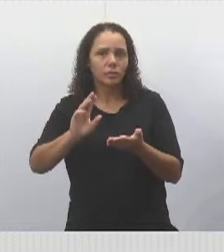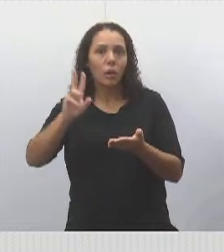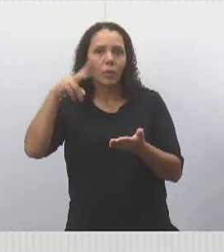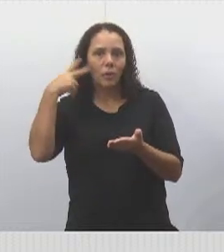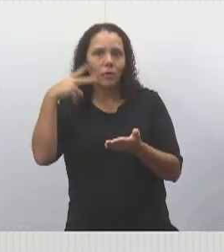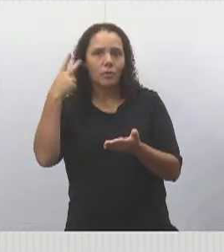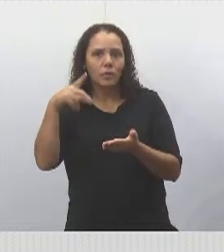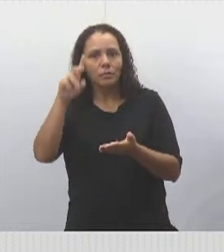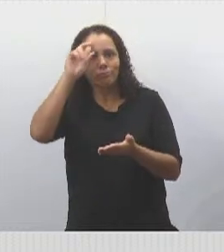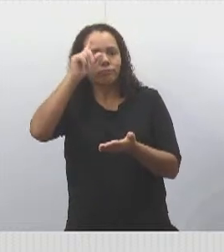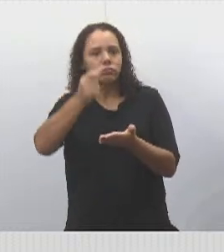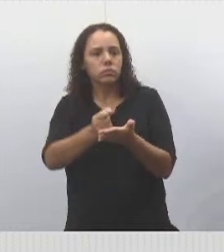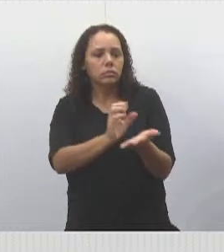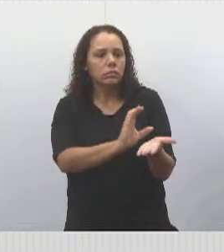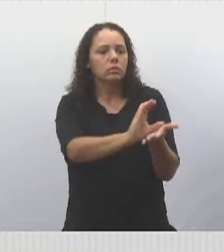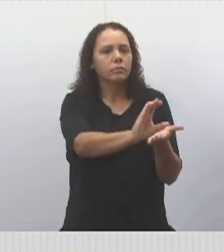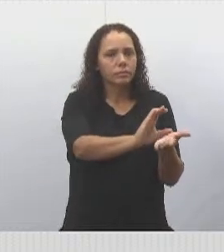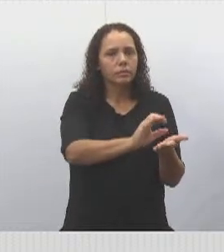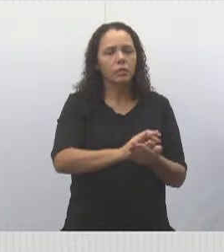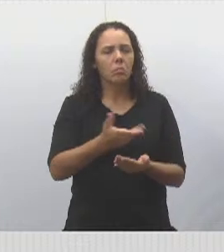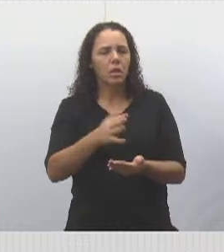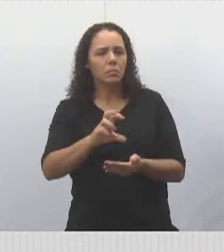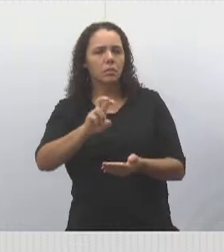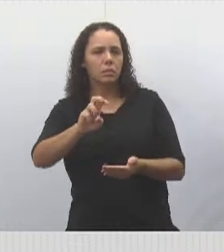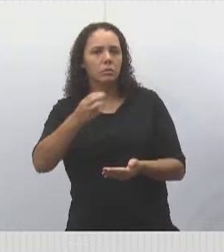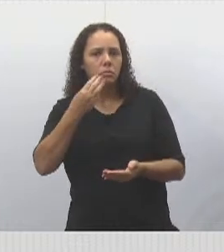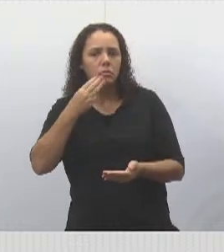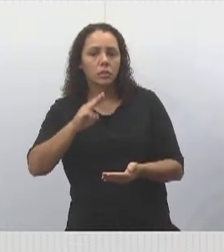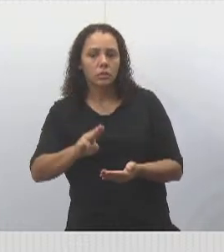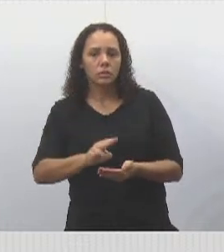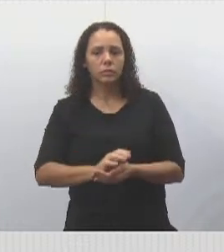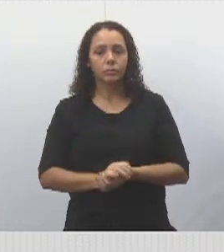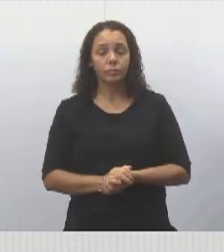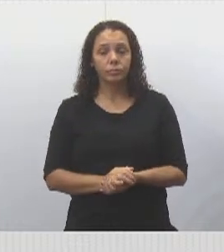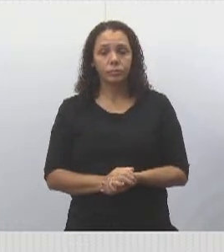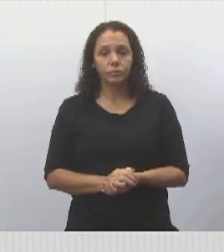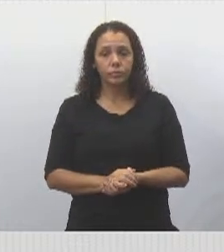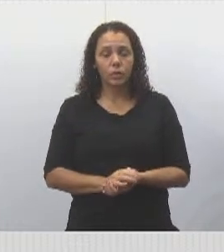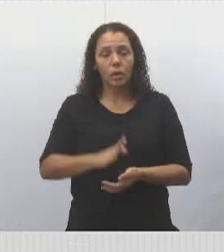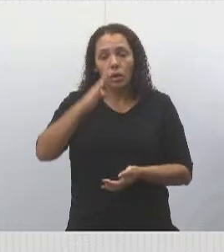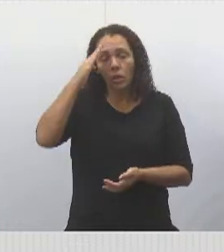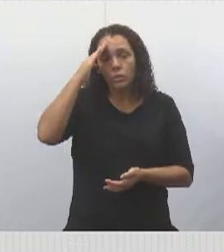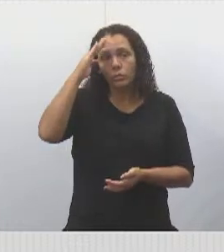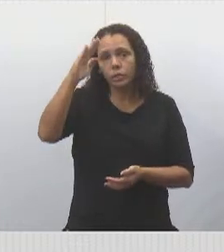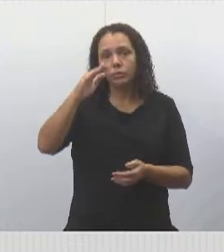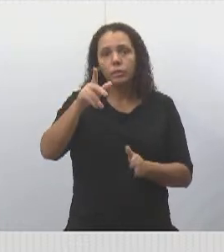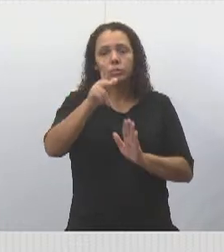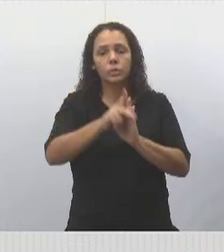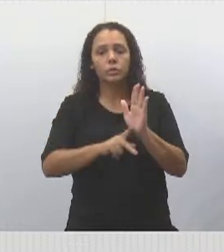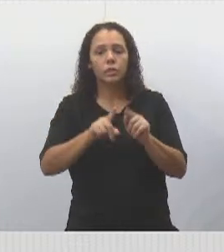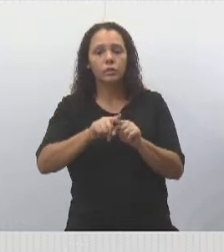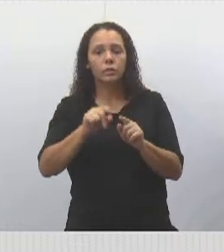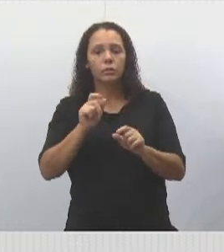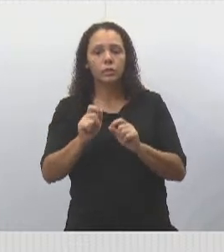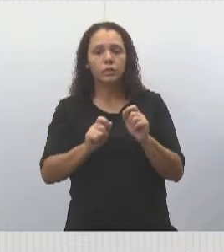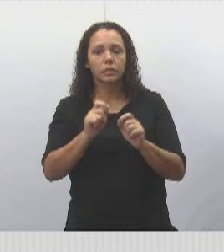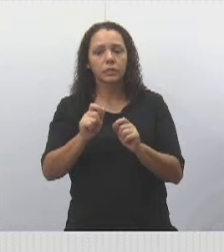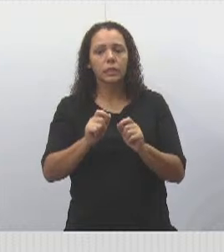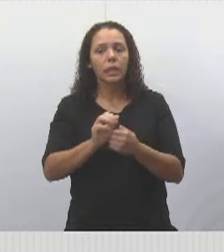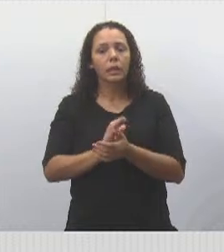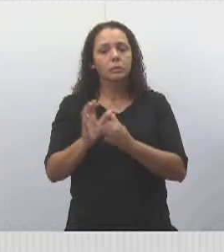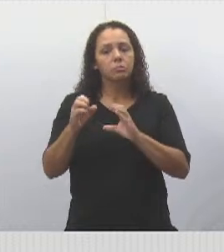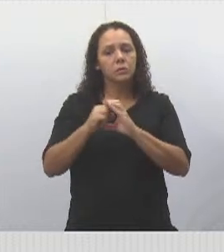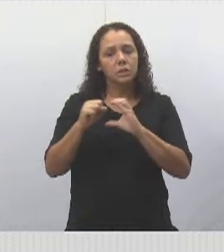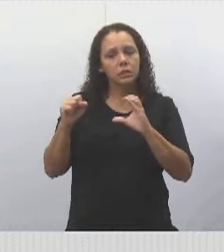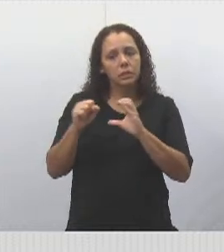decidirem para onde vai, em torno de 5 milhões. Pode passar. Os principais projetos a subvenção da Santa Casa,